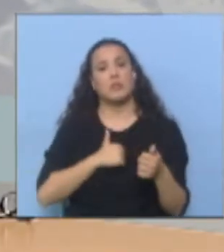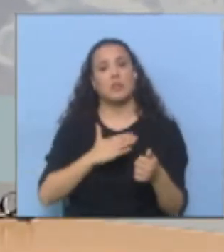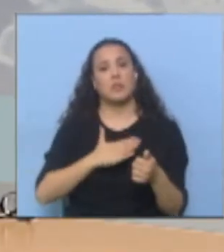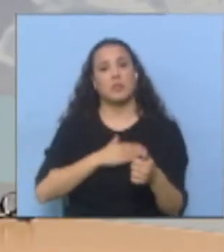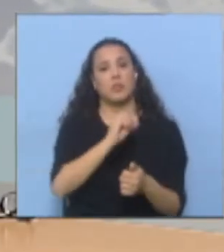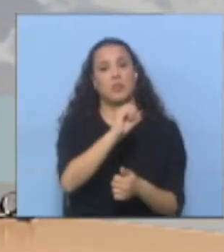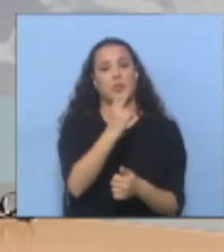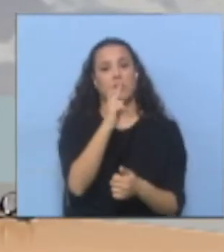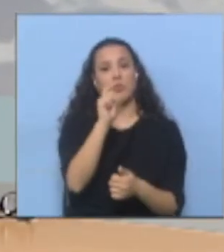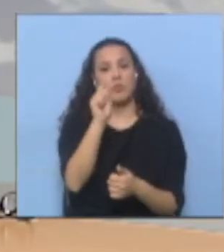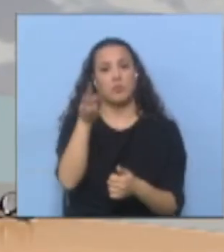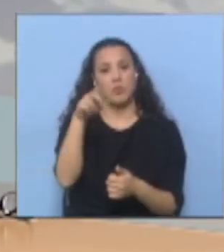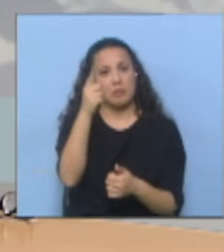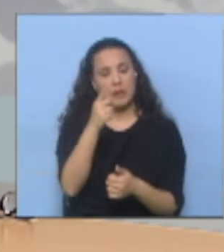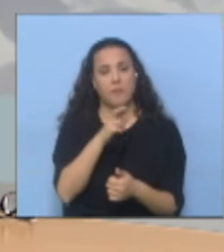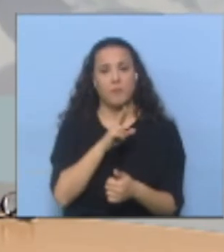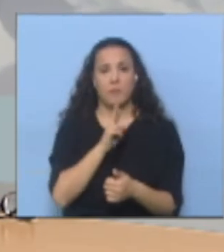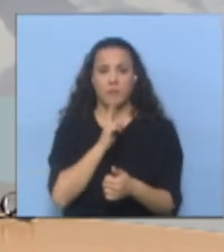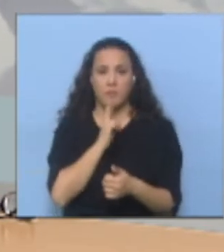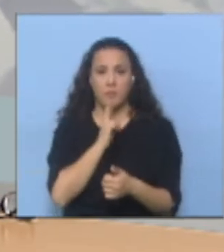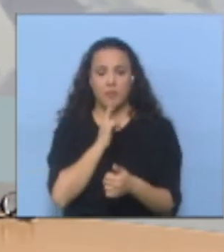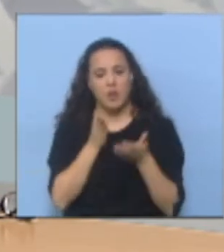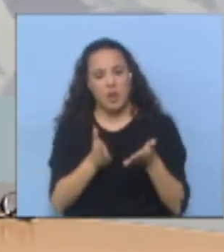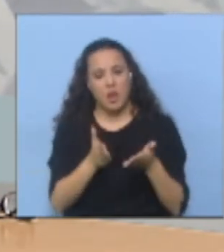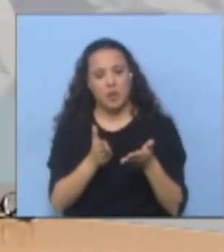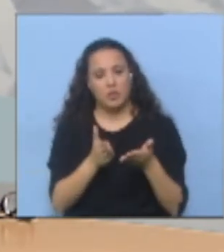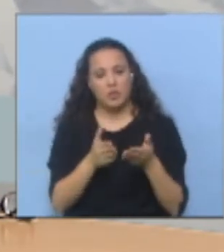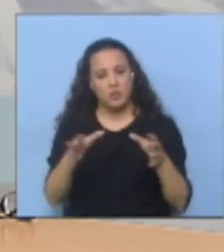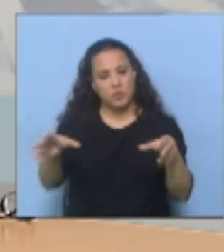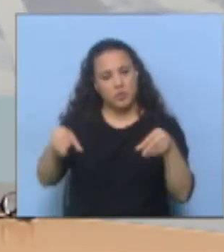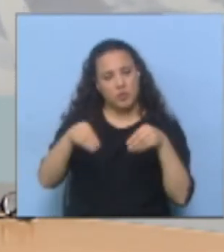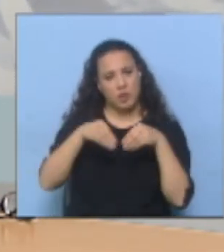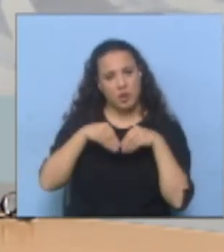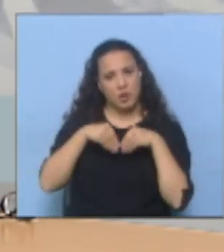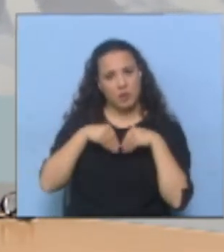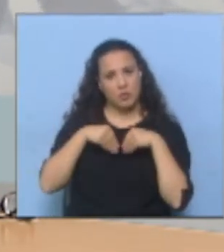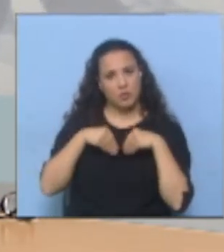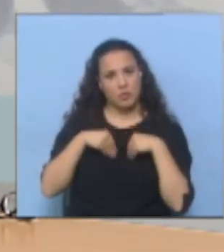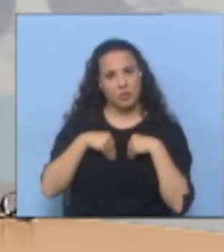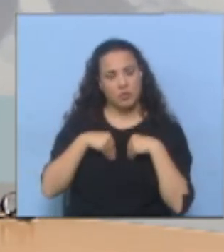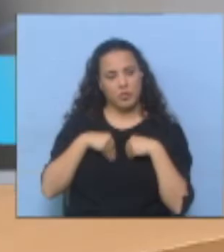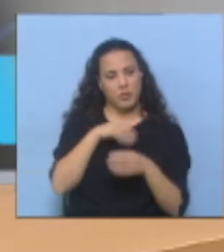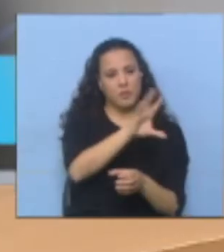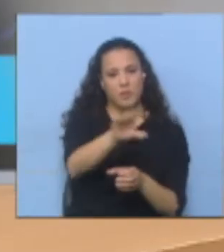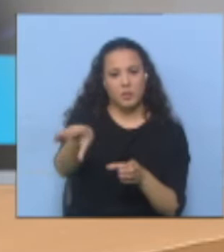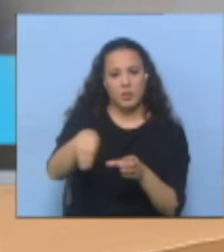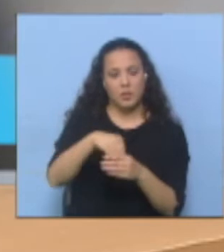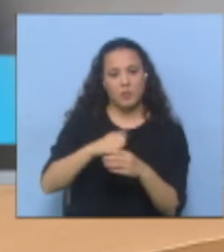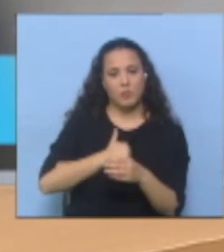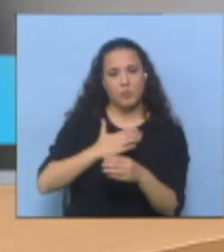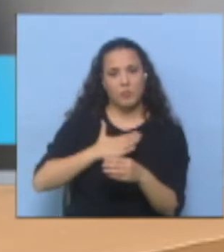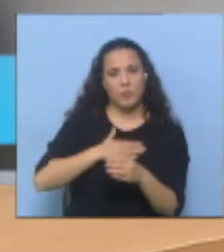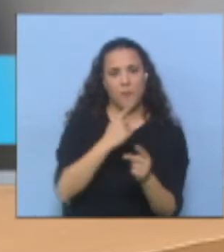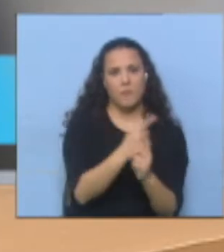Fátima, ajuda nesse acolhimento a todos os peregrinos, né? Quer envolver as várias empresas ajuda no sentido